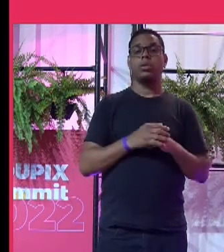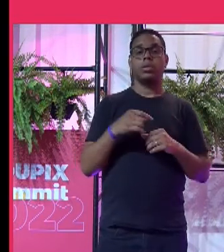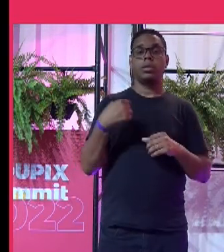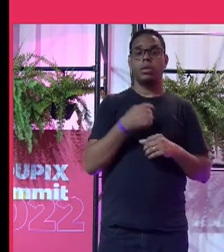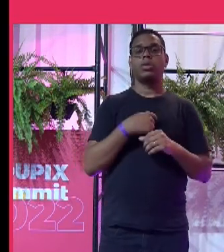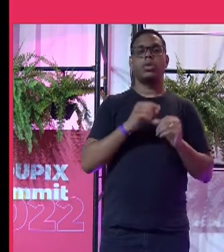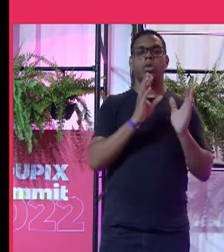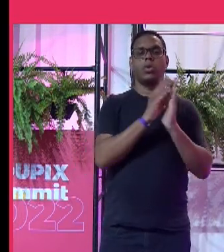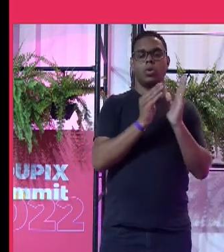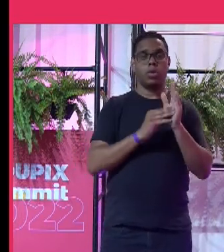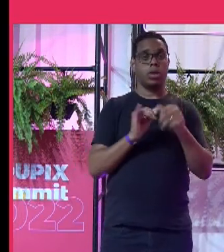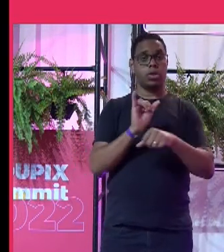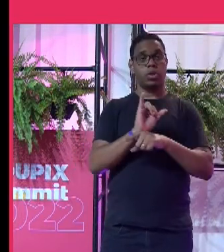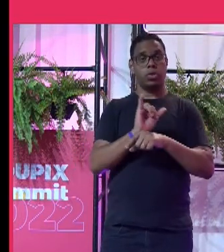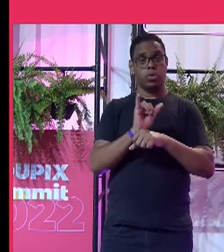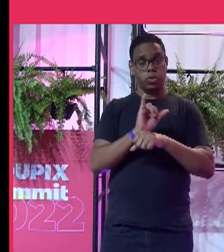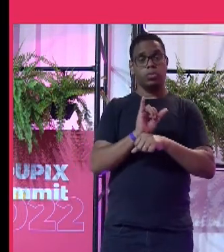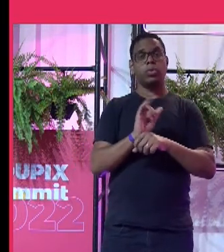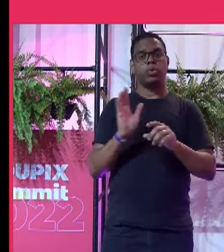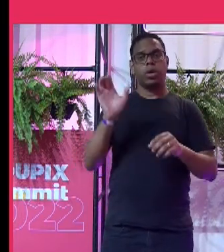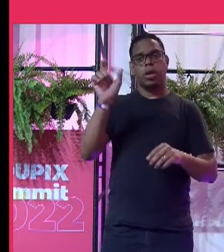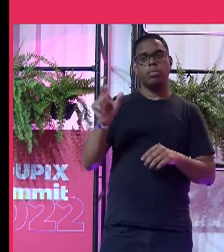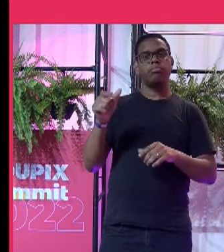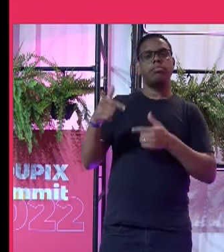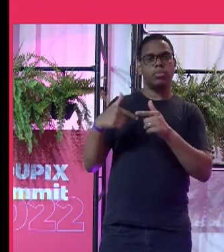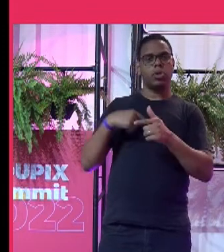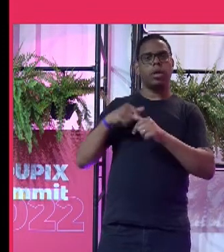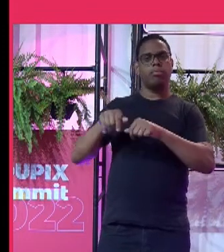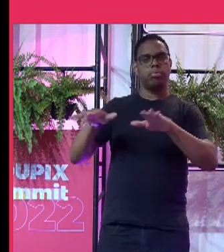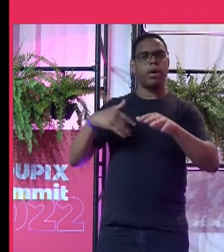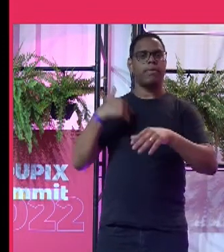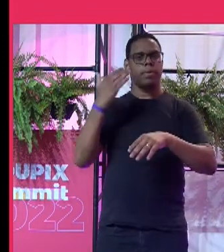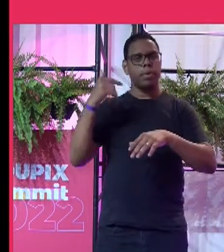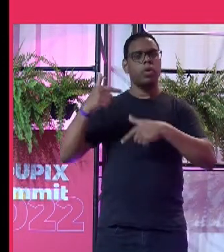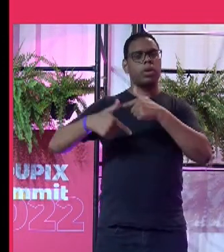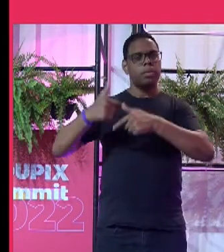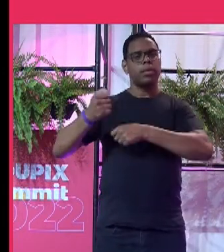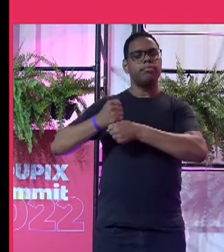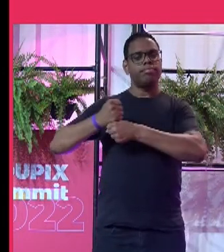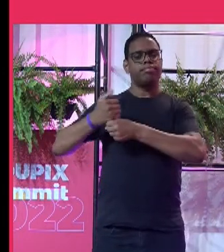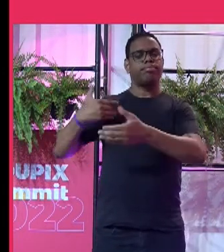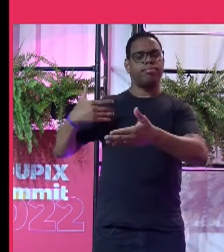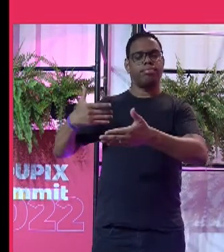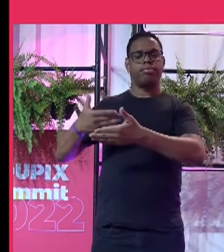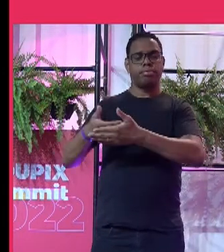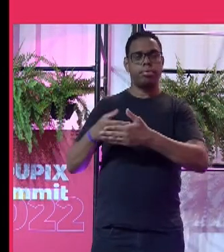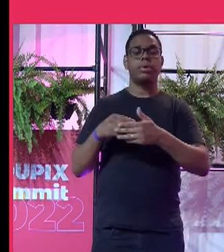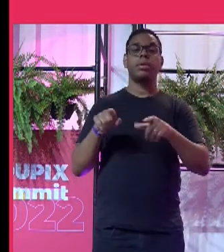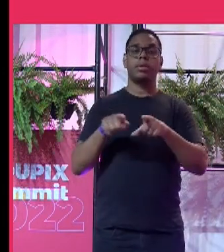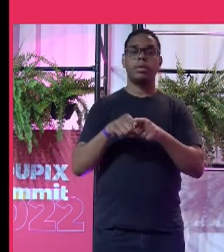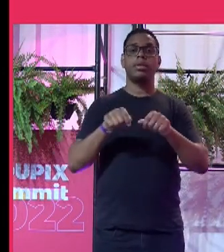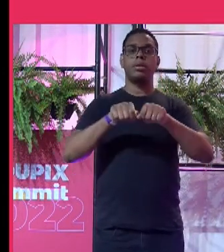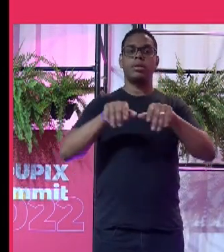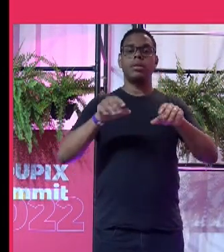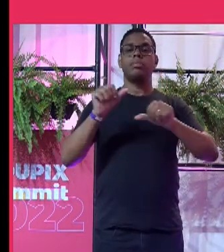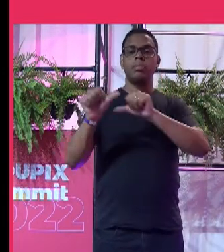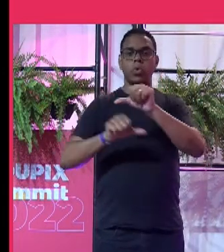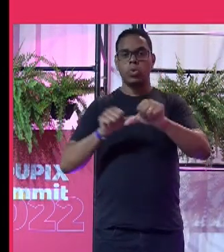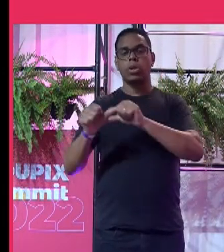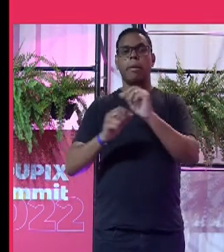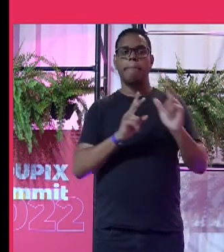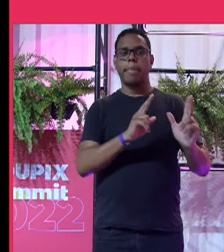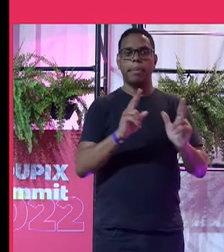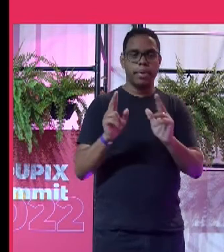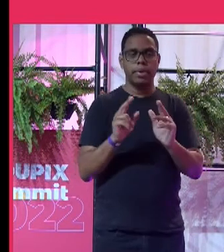pega conteúdos do YouTube, de um youtuber que já está consolidado, grande, tem uma boa performance ali, e a gente reformata,